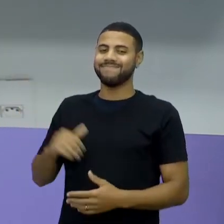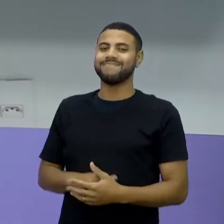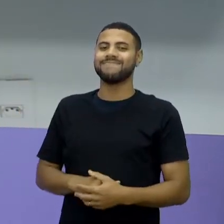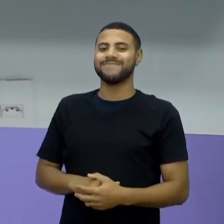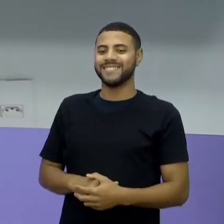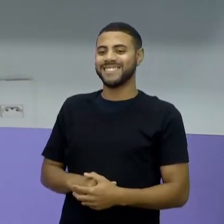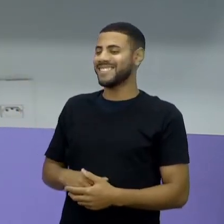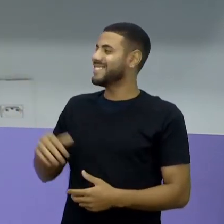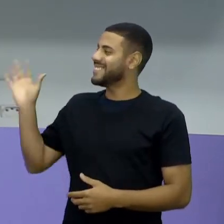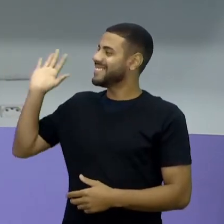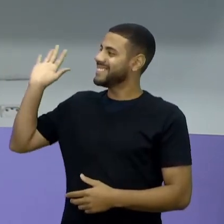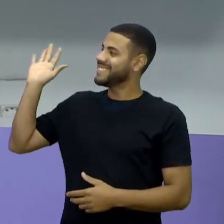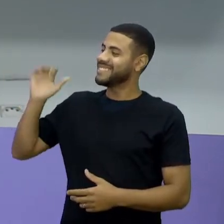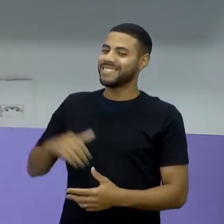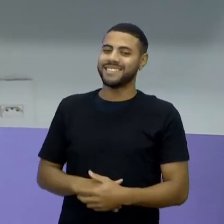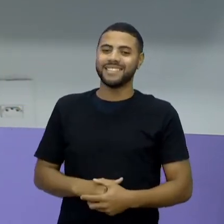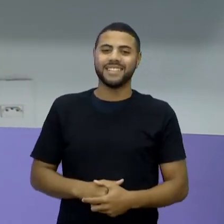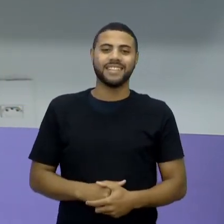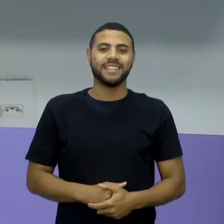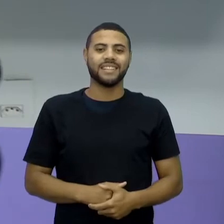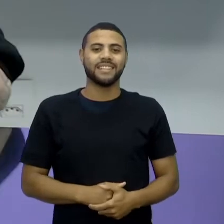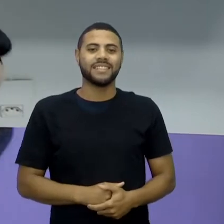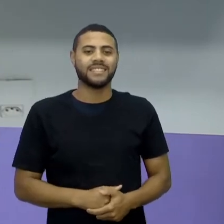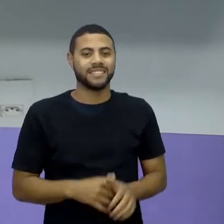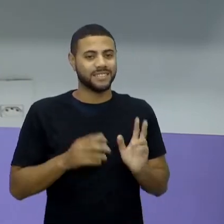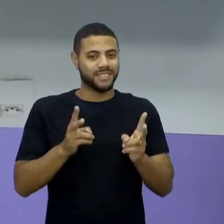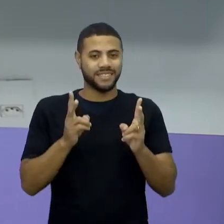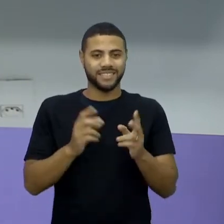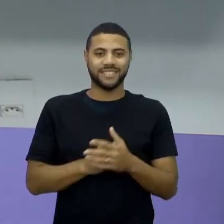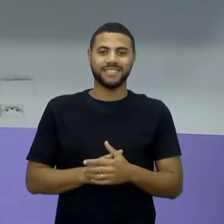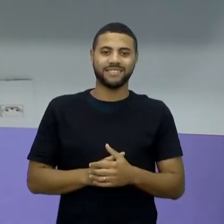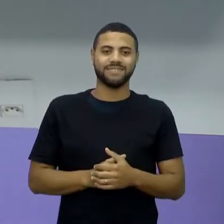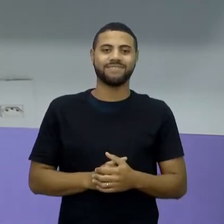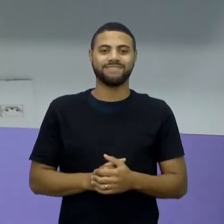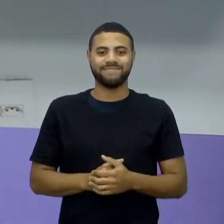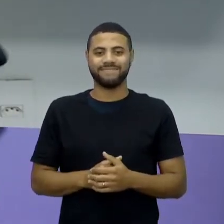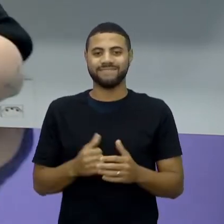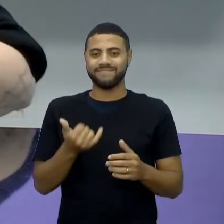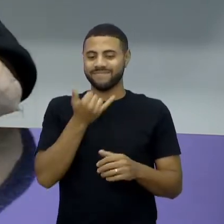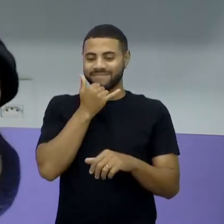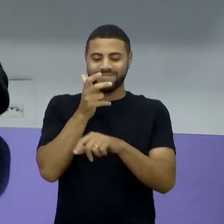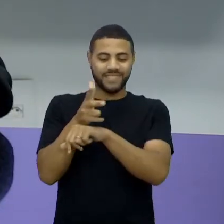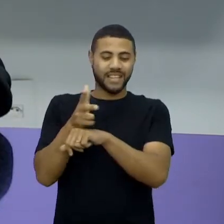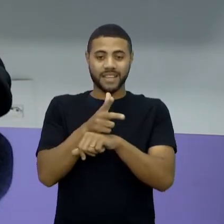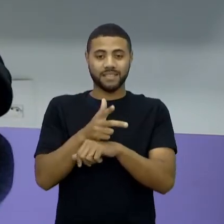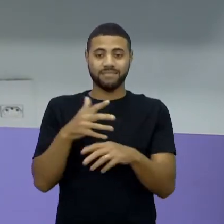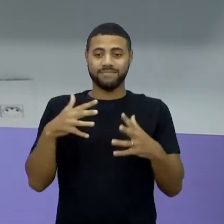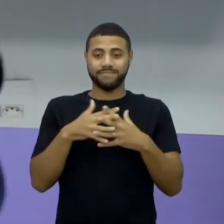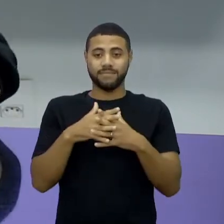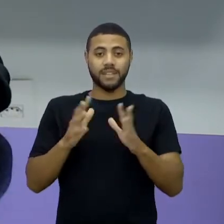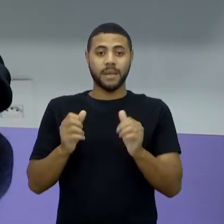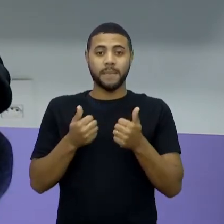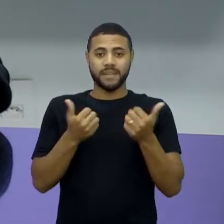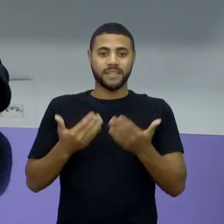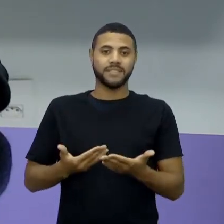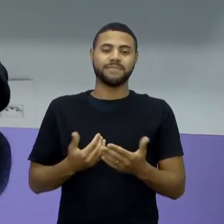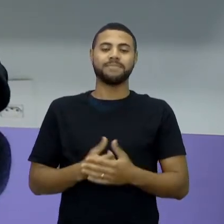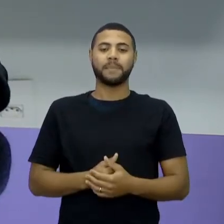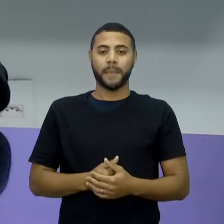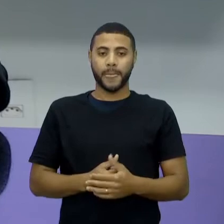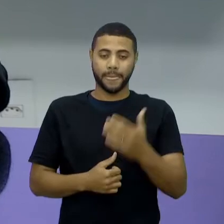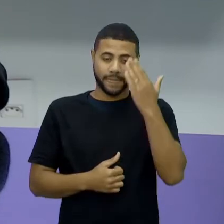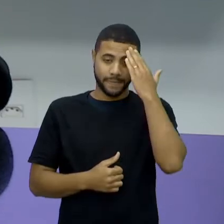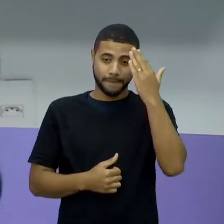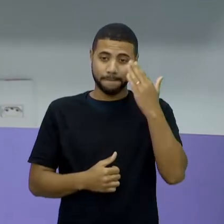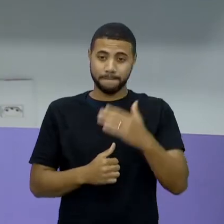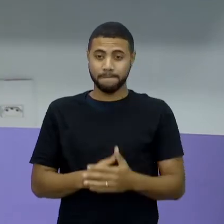para cá. Não. Enfim, oi, Rafael. Seja bem-vindo, um prazer ter você